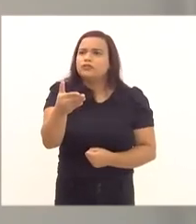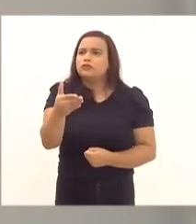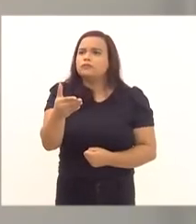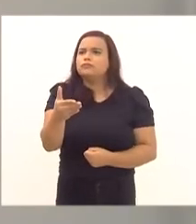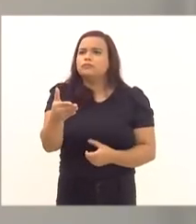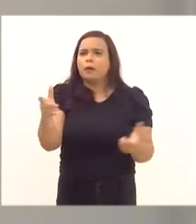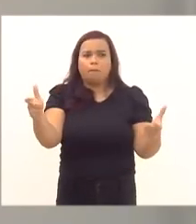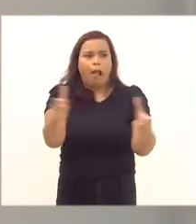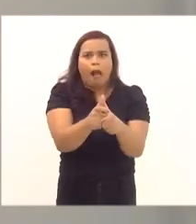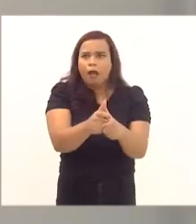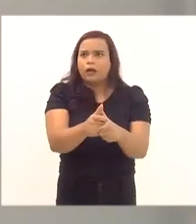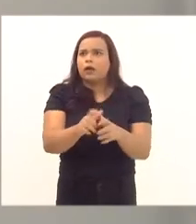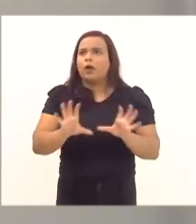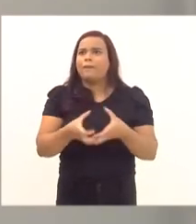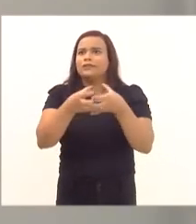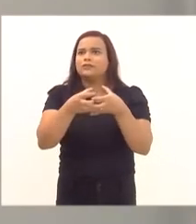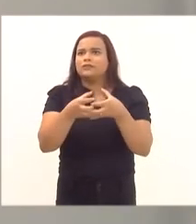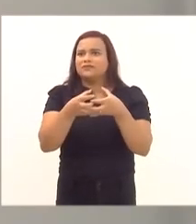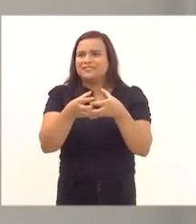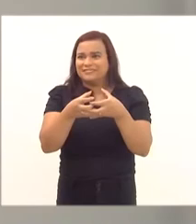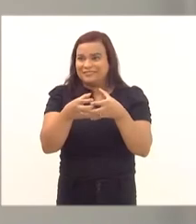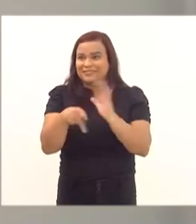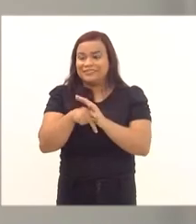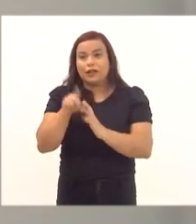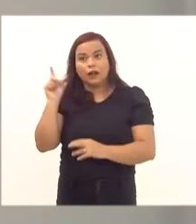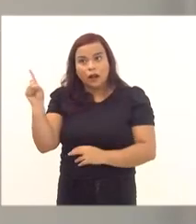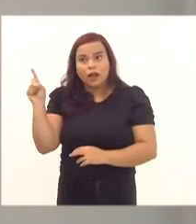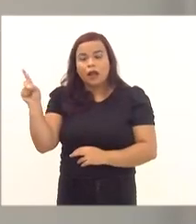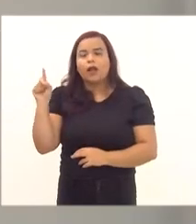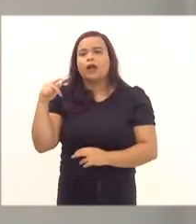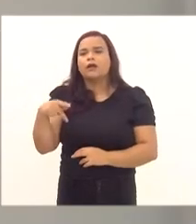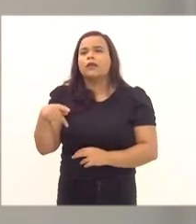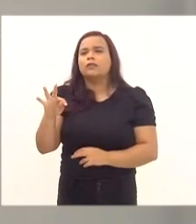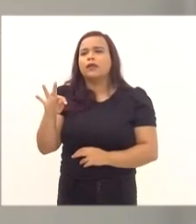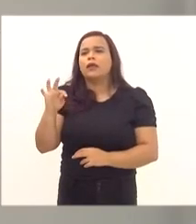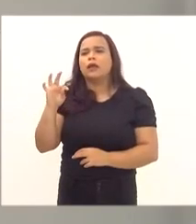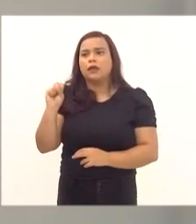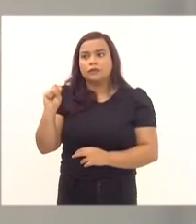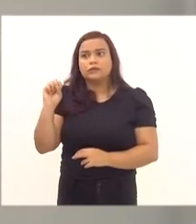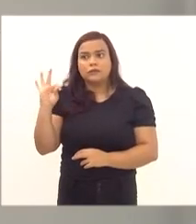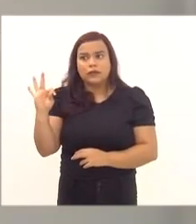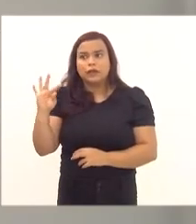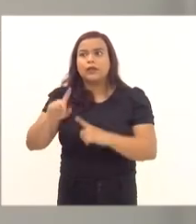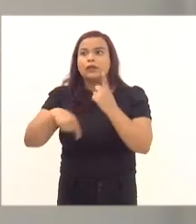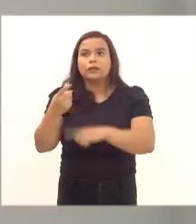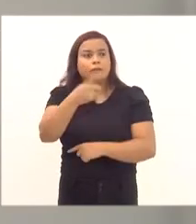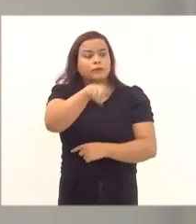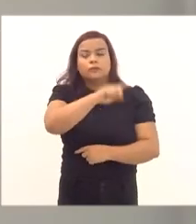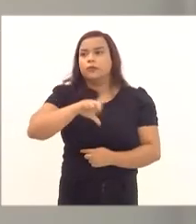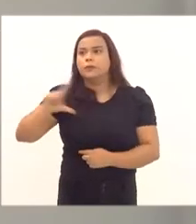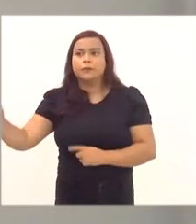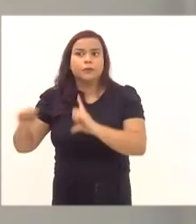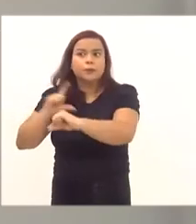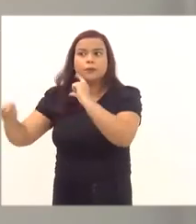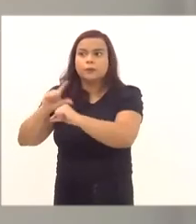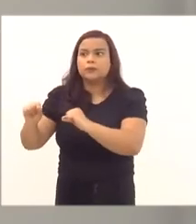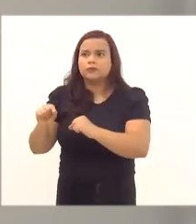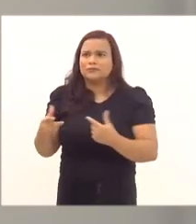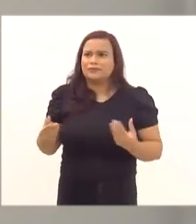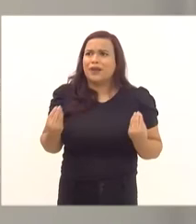e eles se evadiram do TST é um absurdo isso